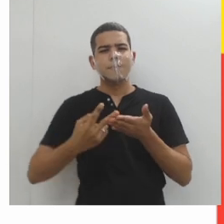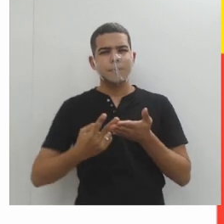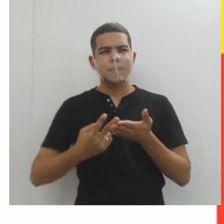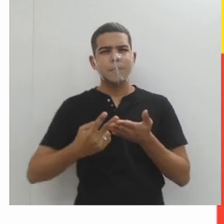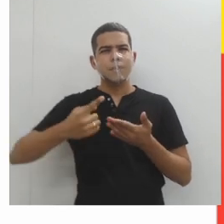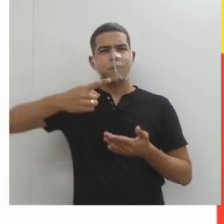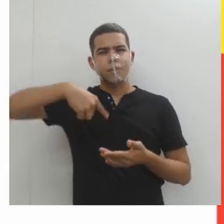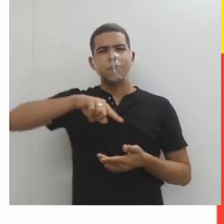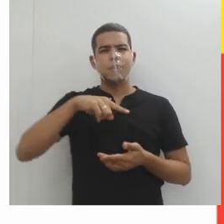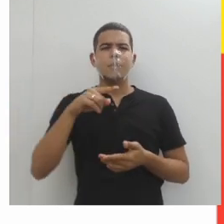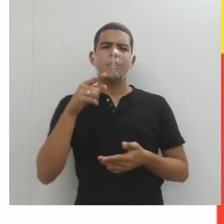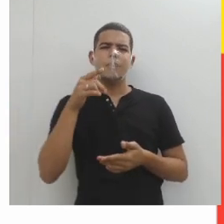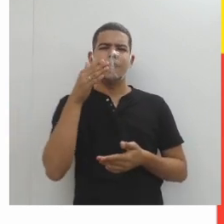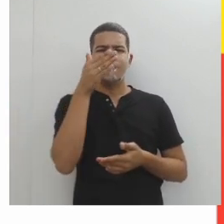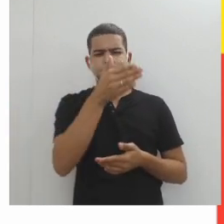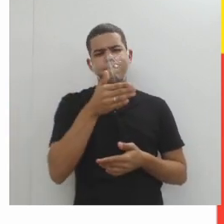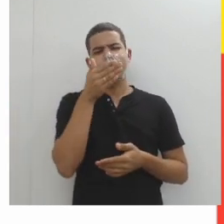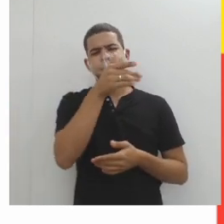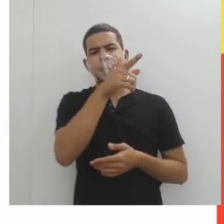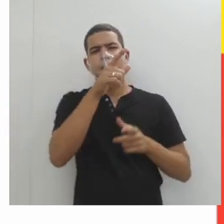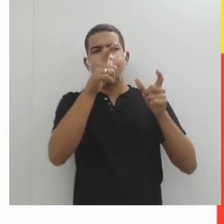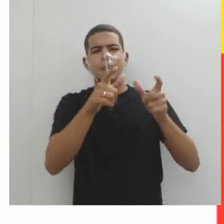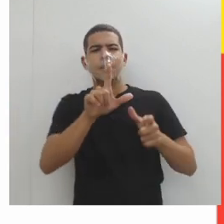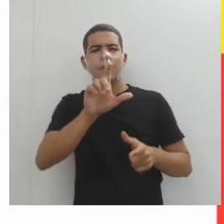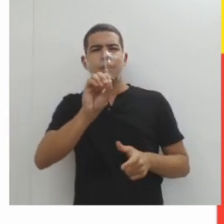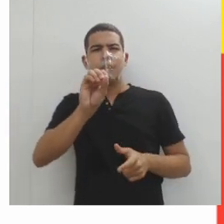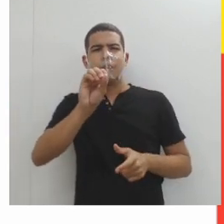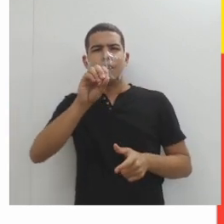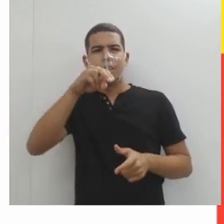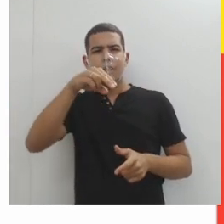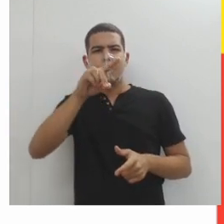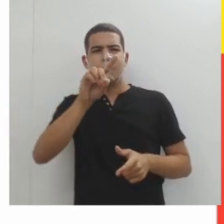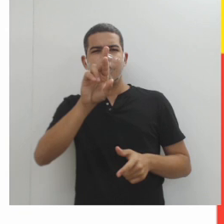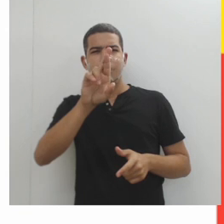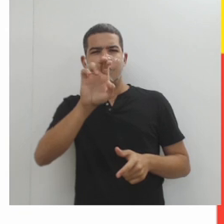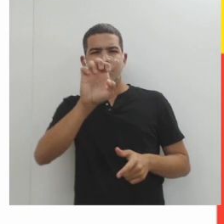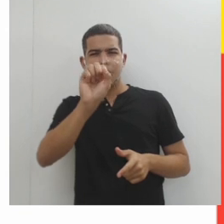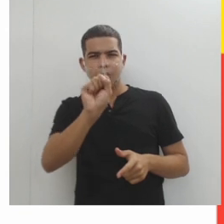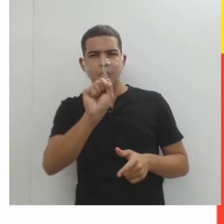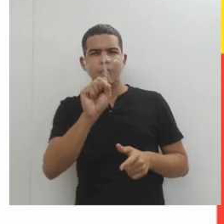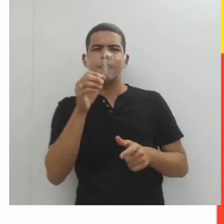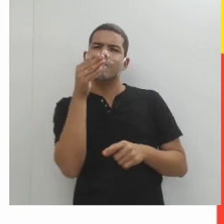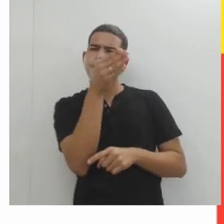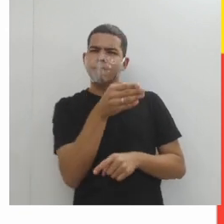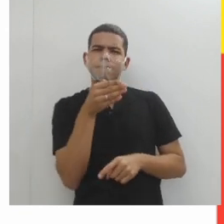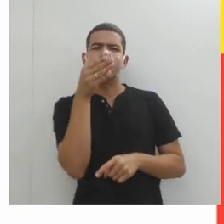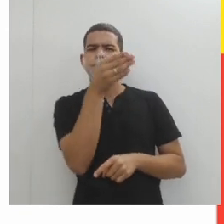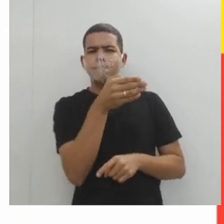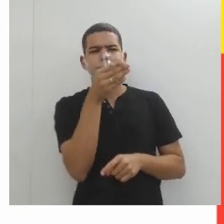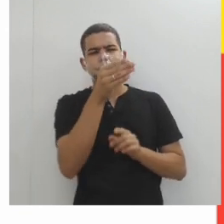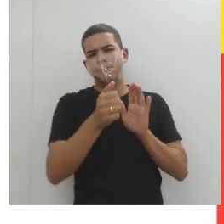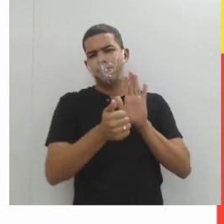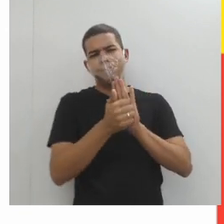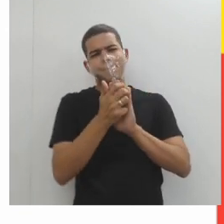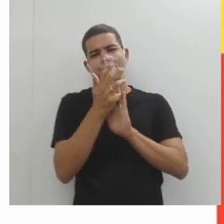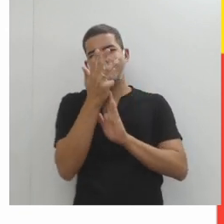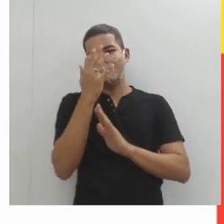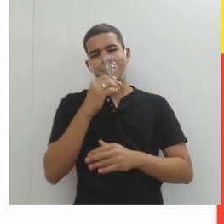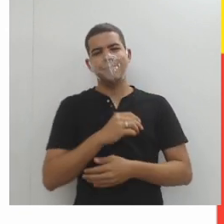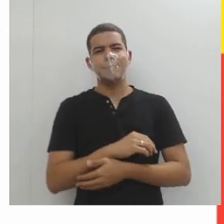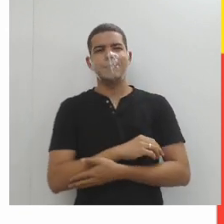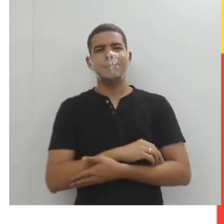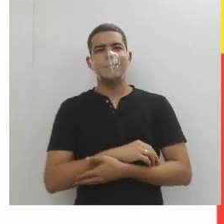Londres muitas vezes. Número 4. Opa, a gente tem um espaço em branco aí antes do pronome. Isso indica que é uma